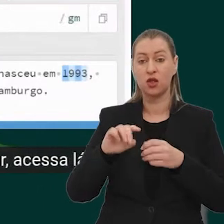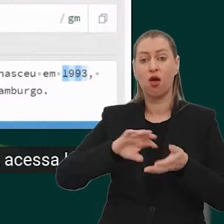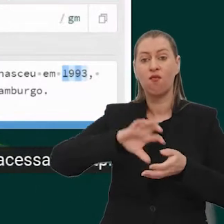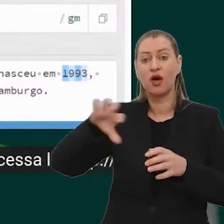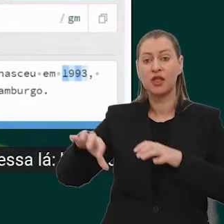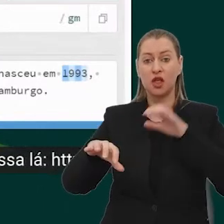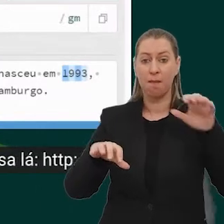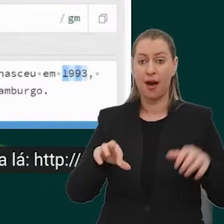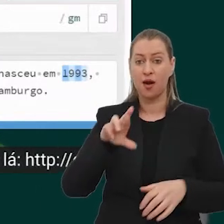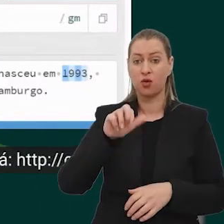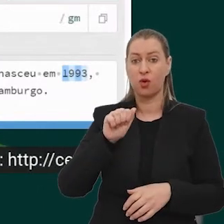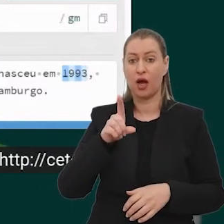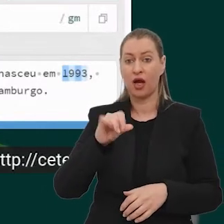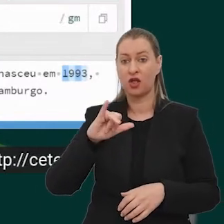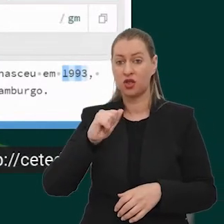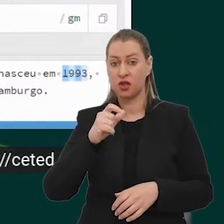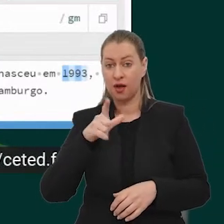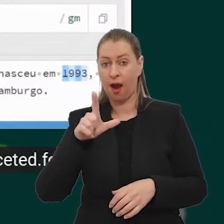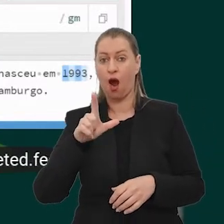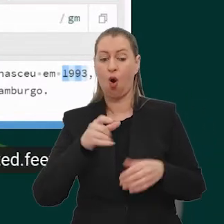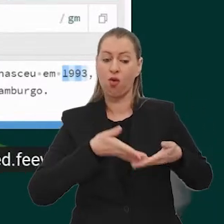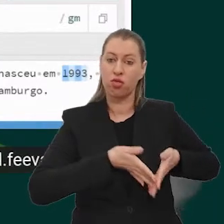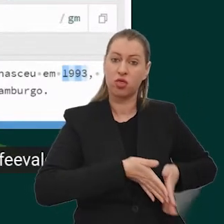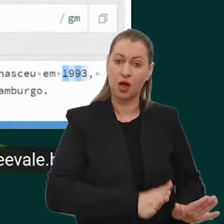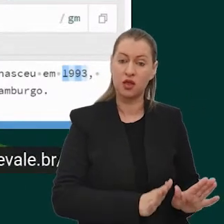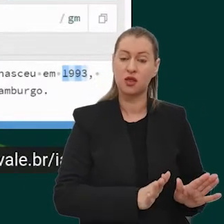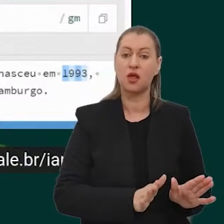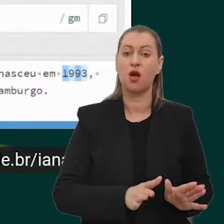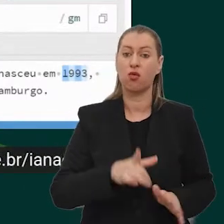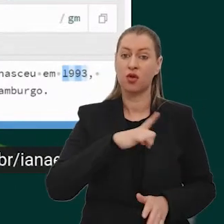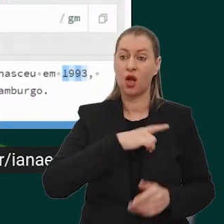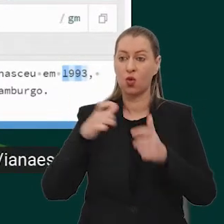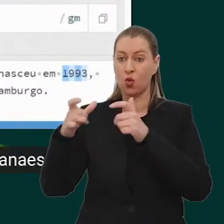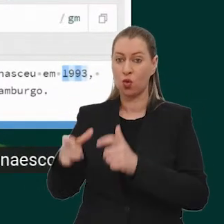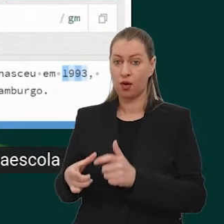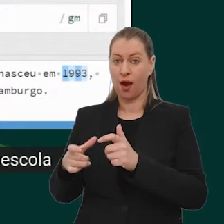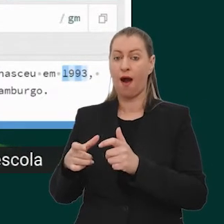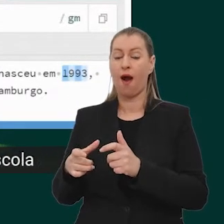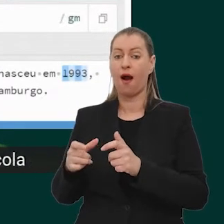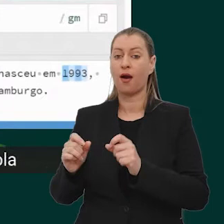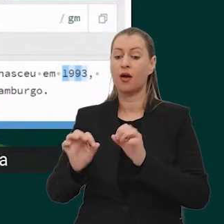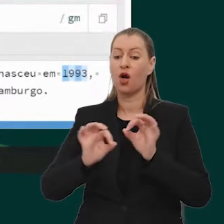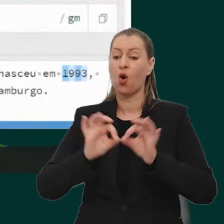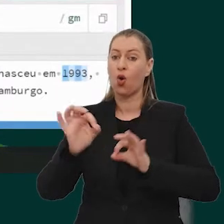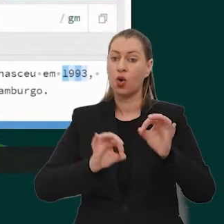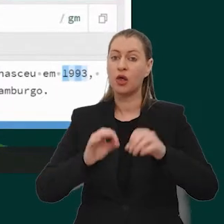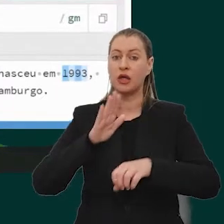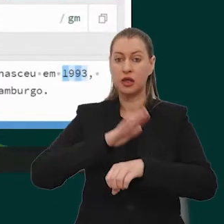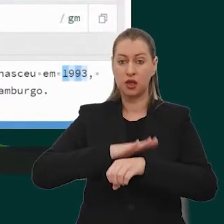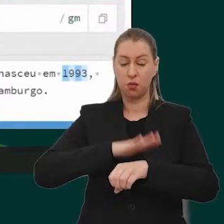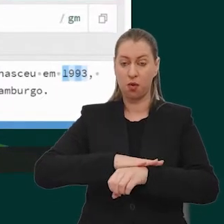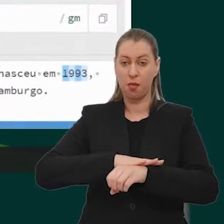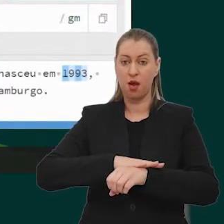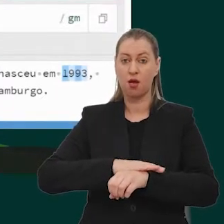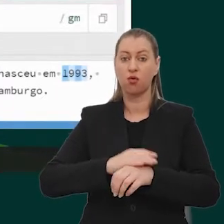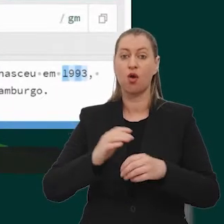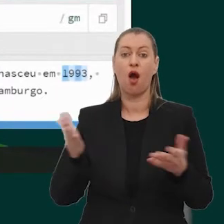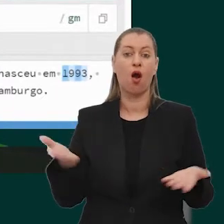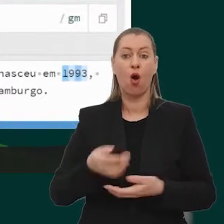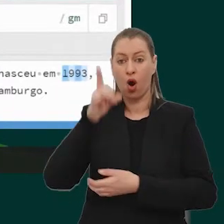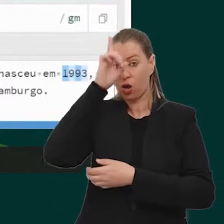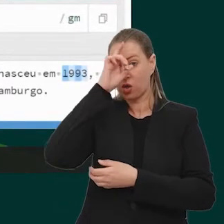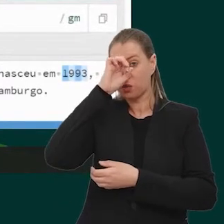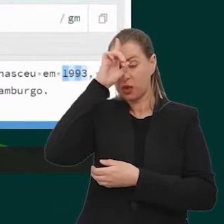separando radicais, que nasceu, ele veio de algum lugar, separa aquele momento. No hospital